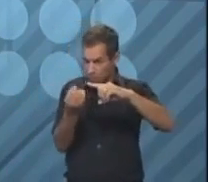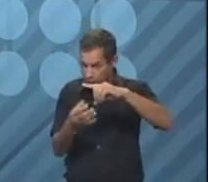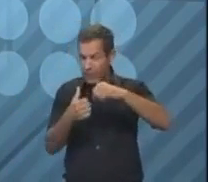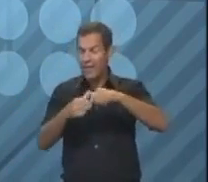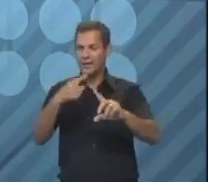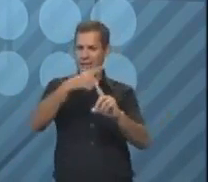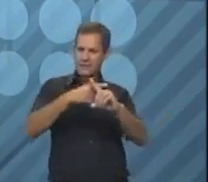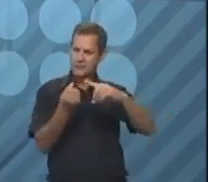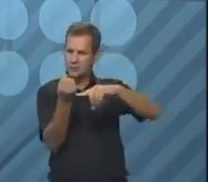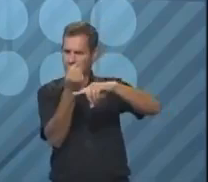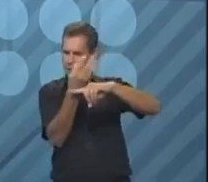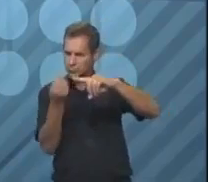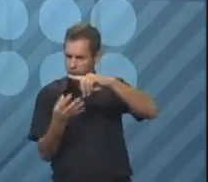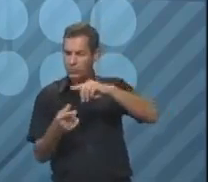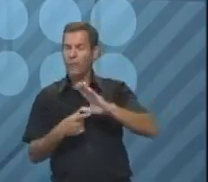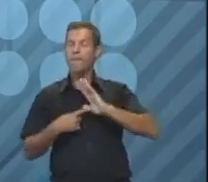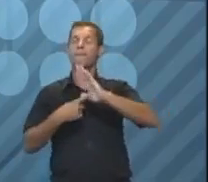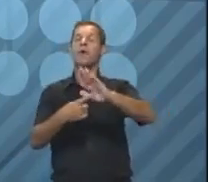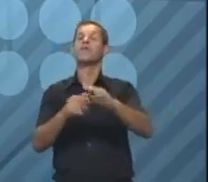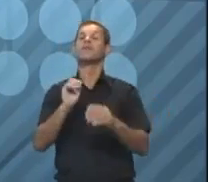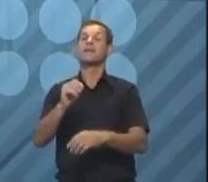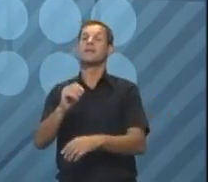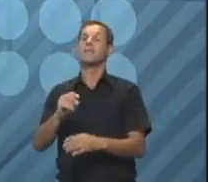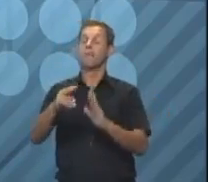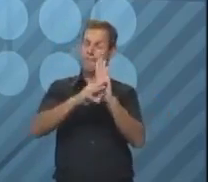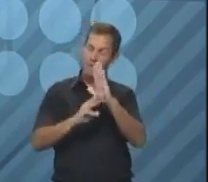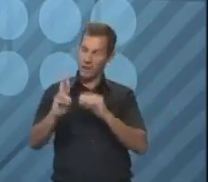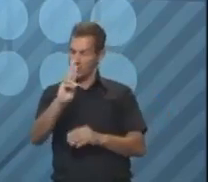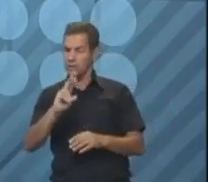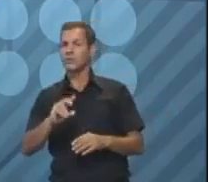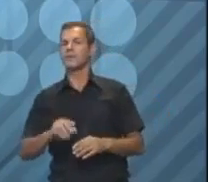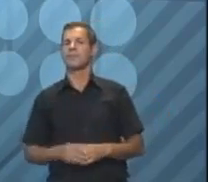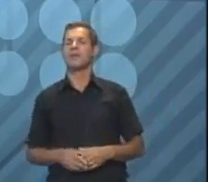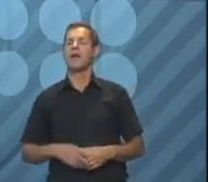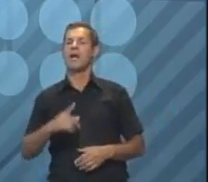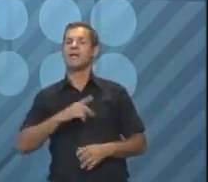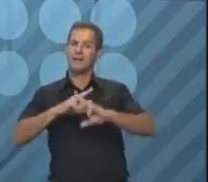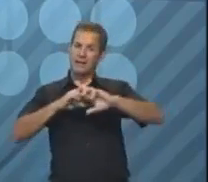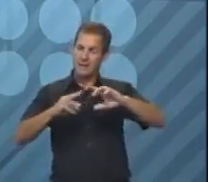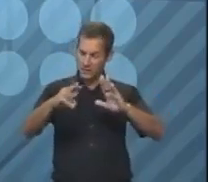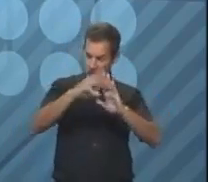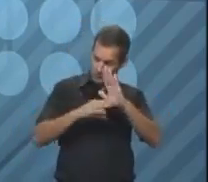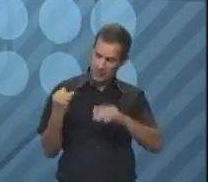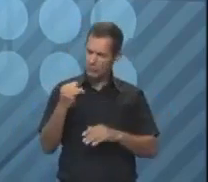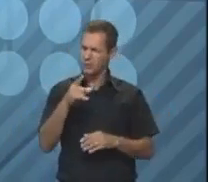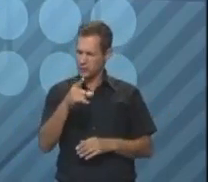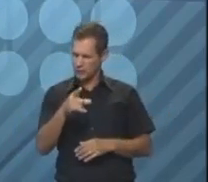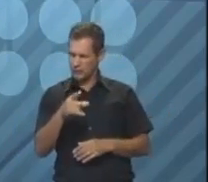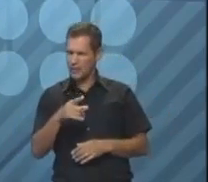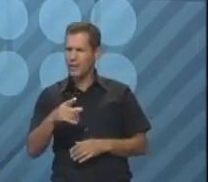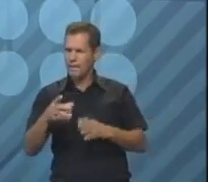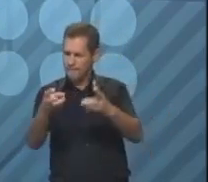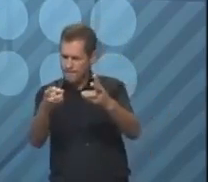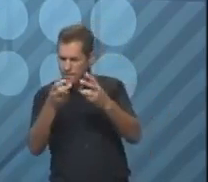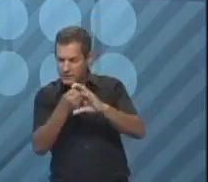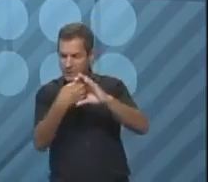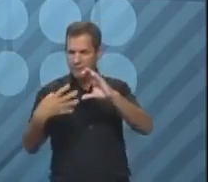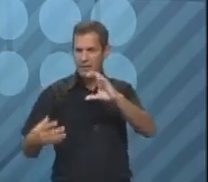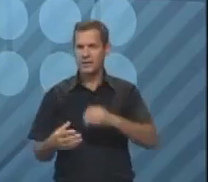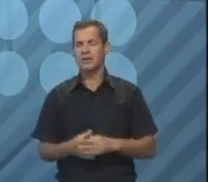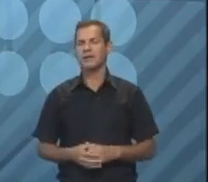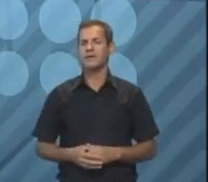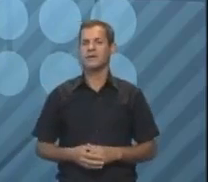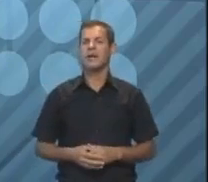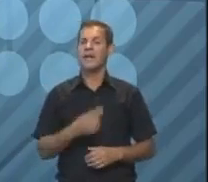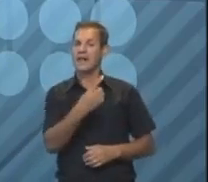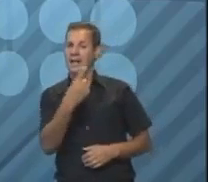esse tipo da função ele vai te falar, você vai usar esse método. Não, você vai usar esse método. Então é importante que você atente às